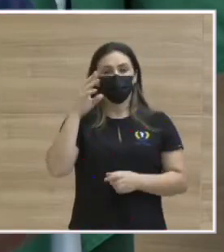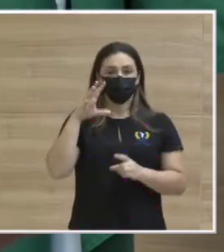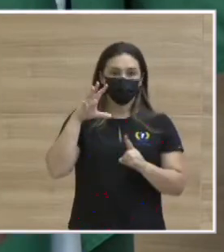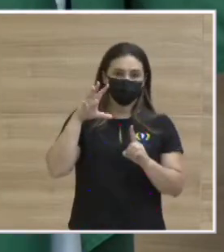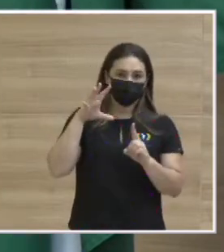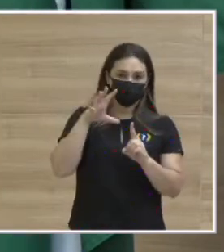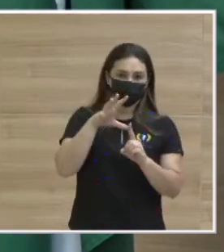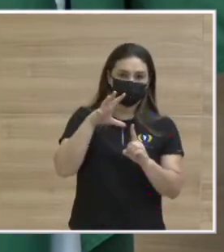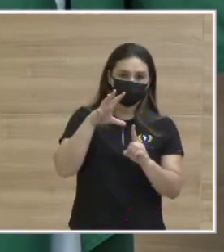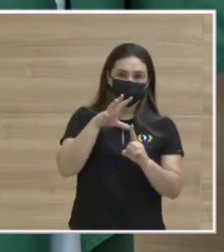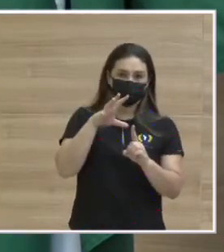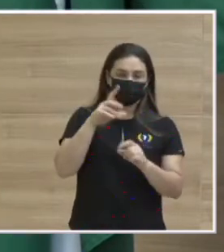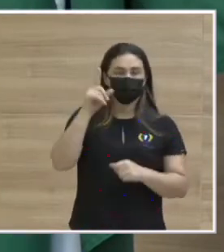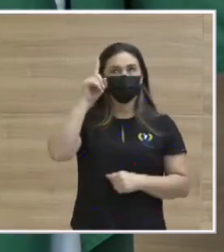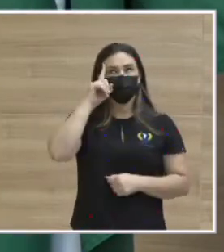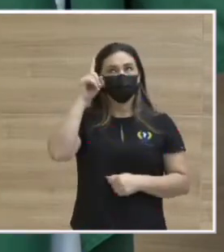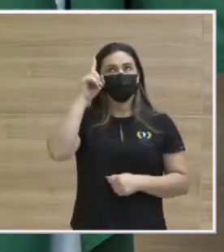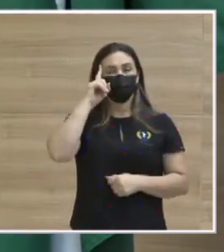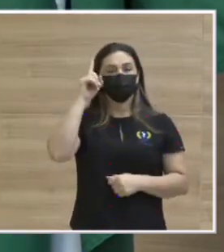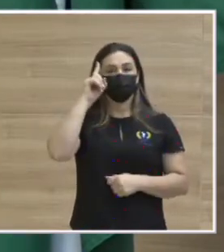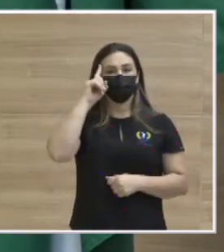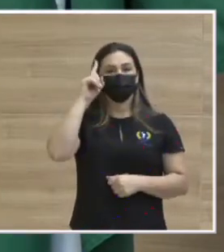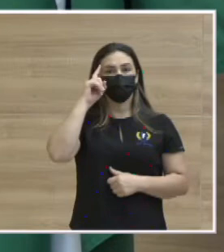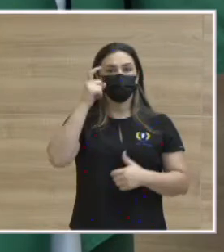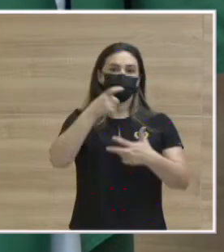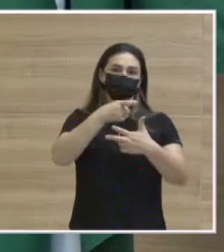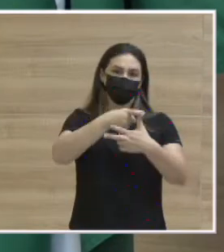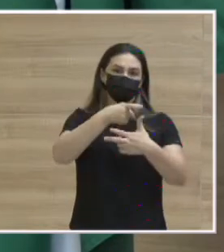práticas cotidianas do Poder Executivo.